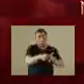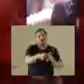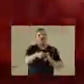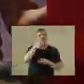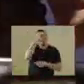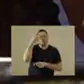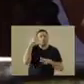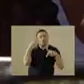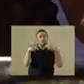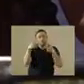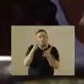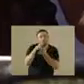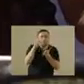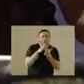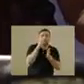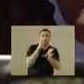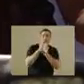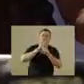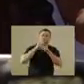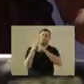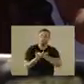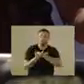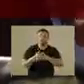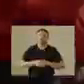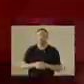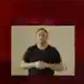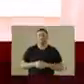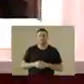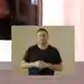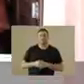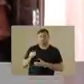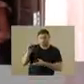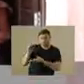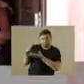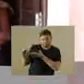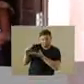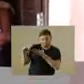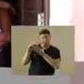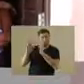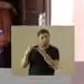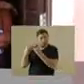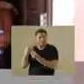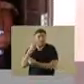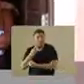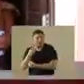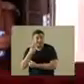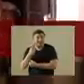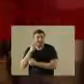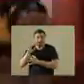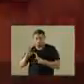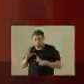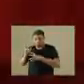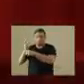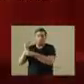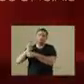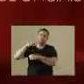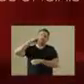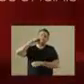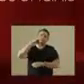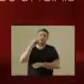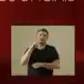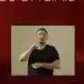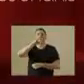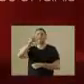para aqueles que perderam o emprego por causa da pandemia. O Bolsa Família Fortaleza custará quase 90 milhões. E se for